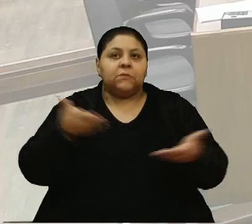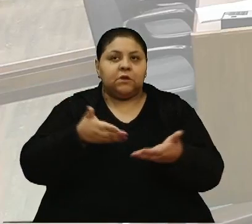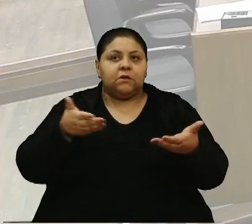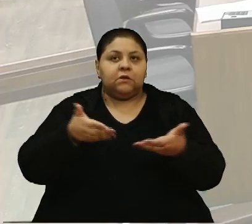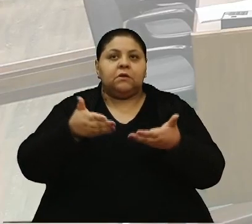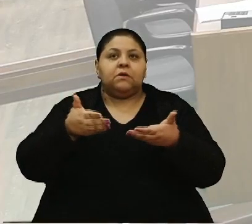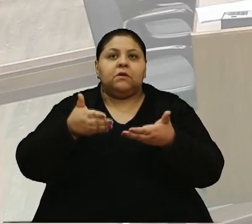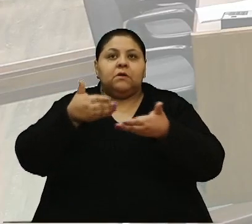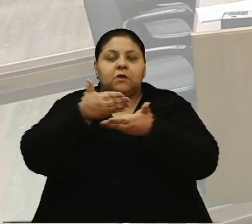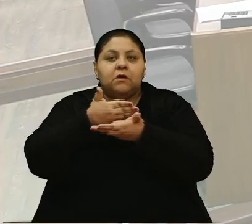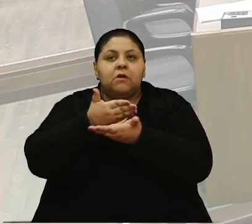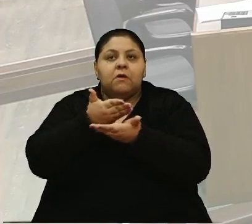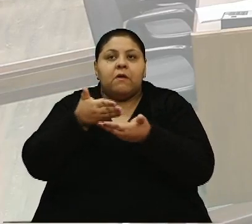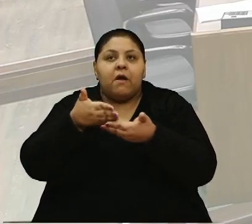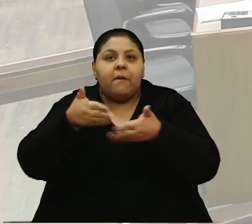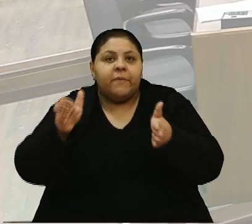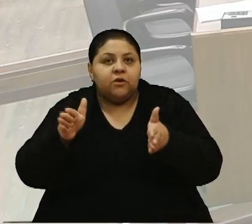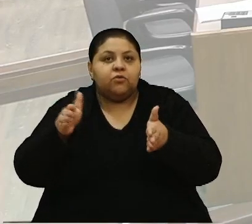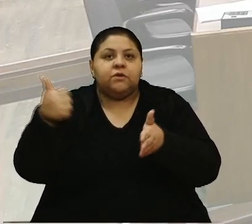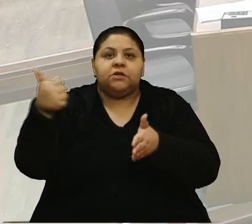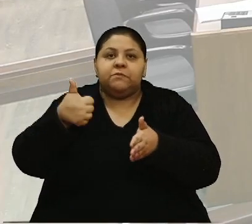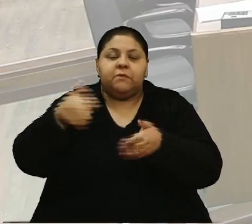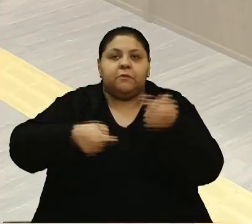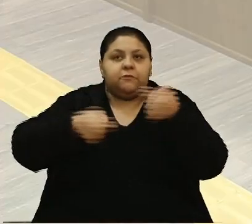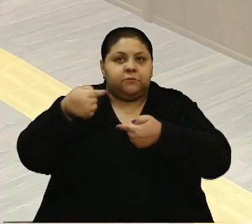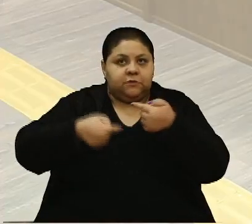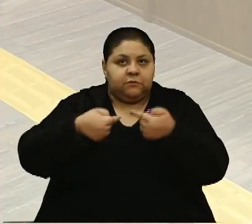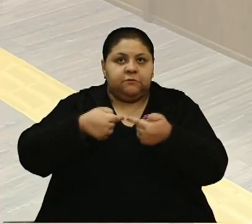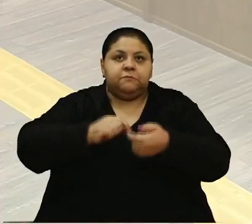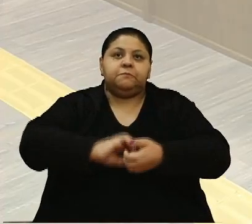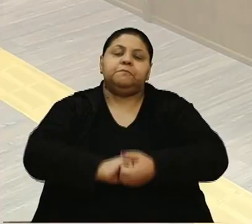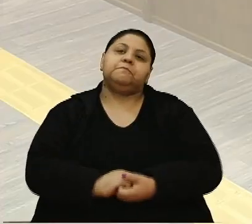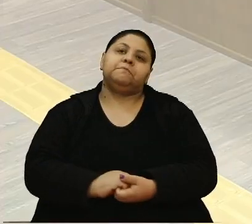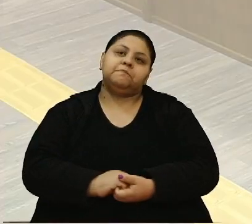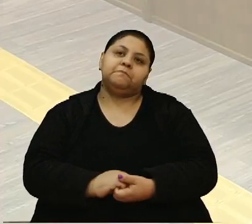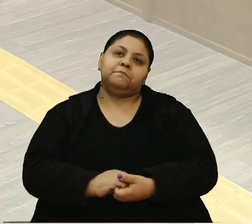Reabertura de primeira discussão. Em primeira discussão.